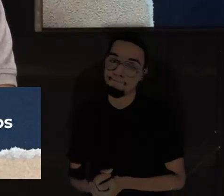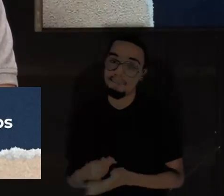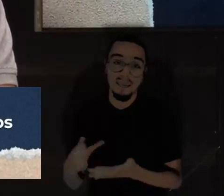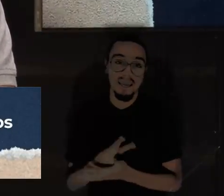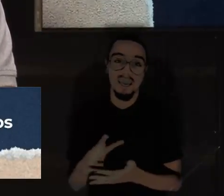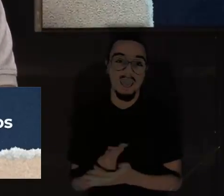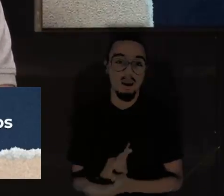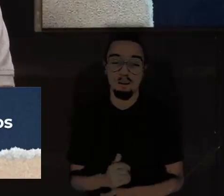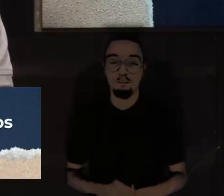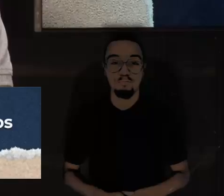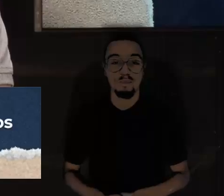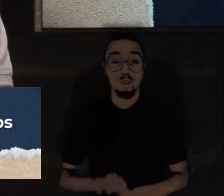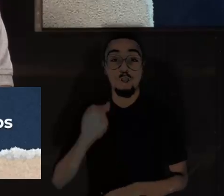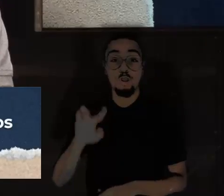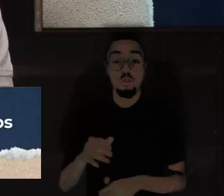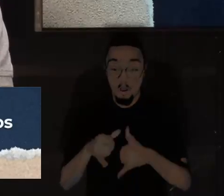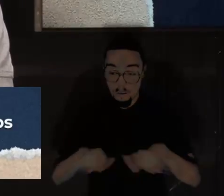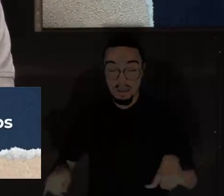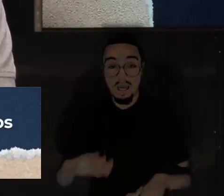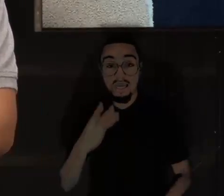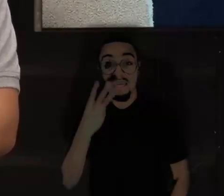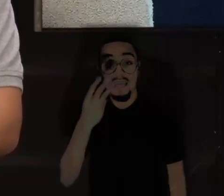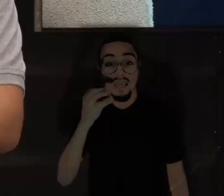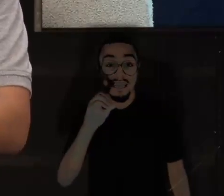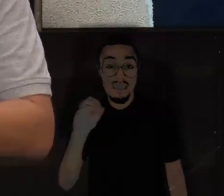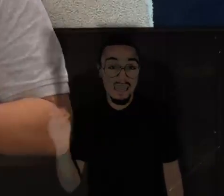para casa todos os outros homens.